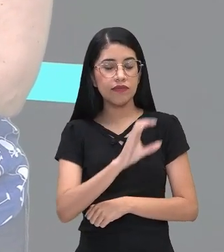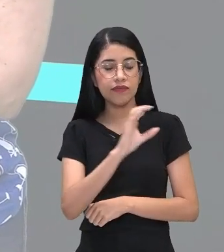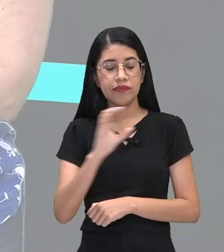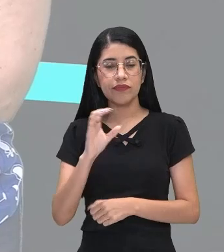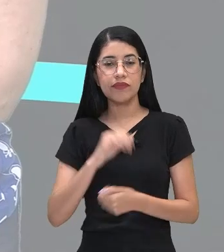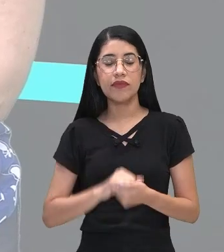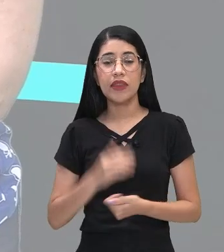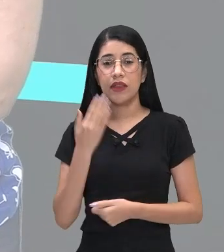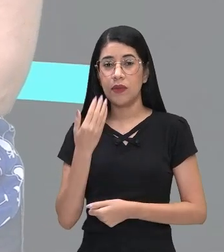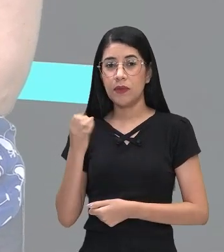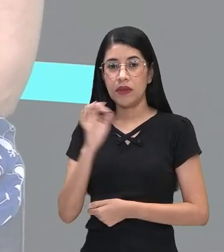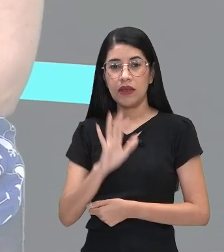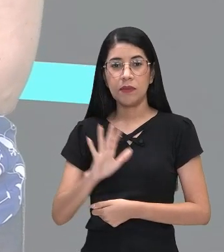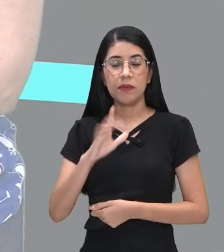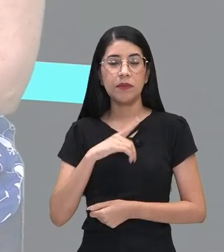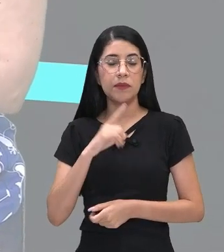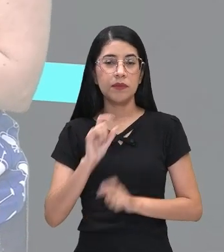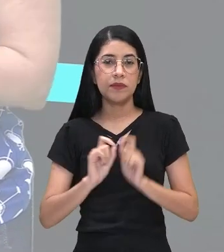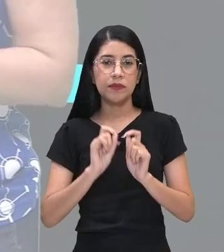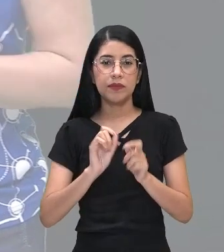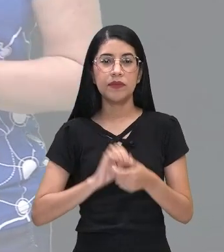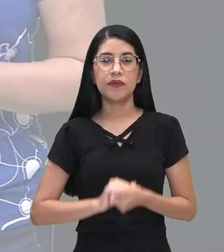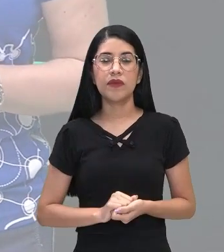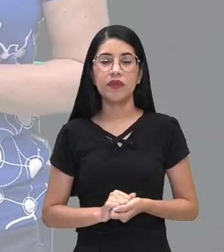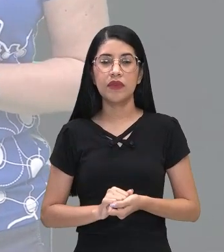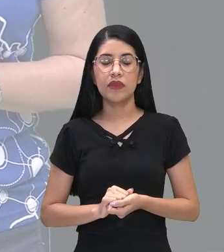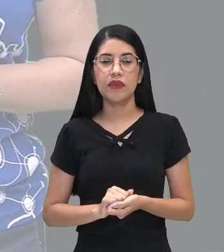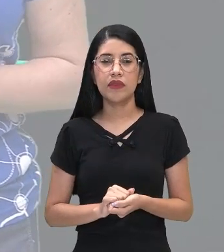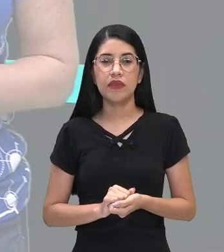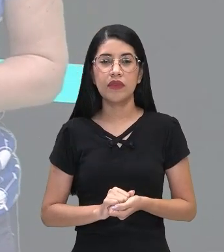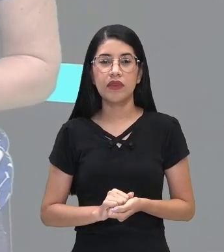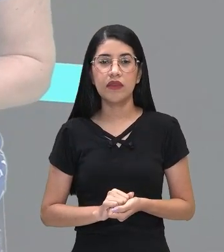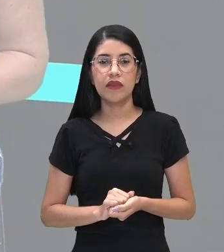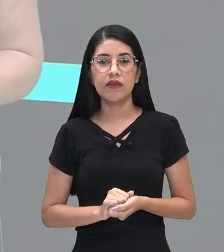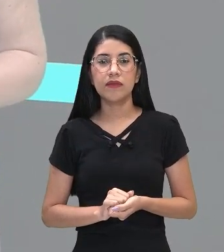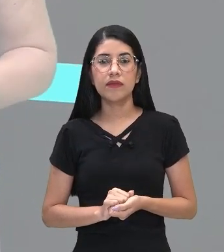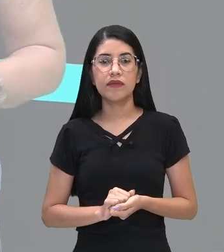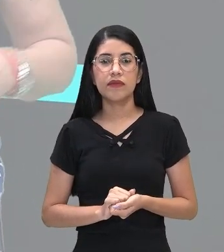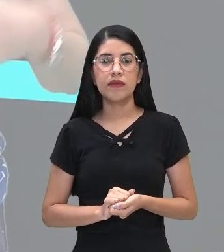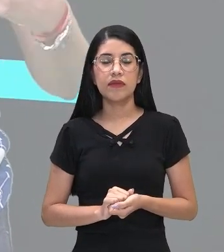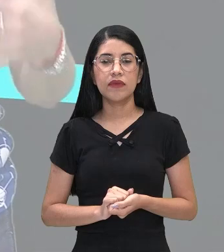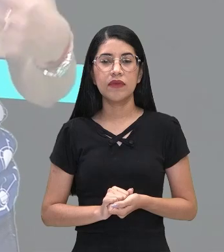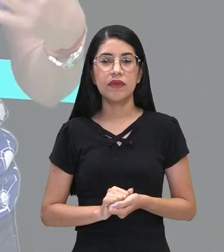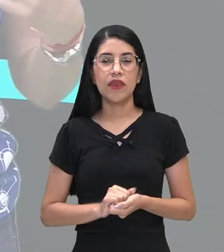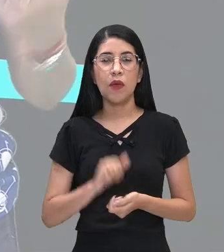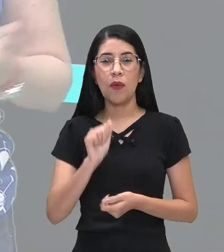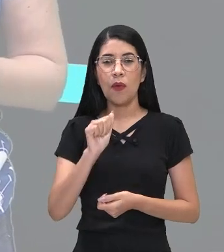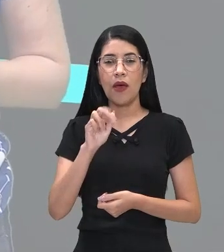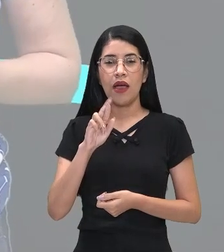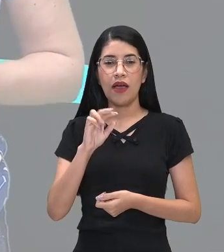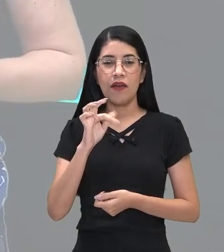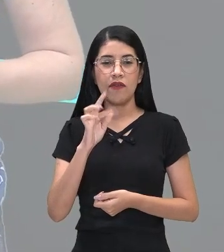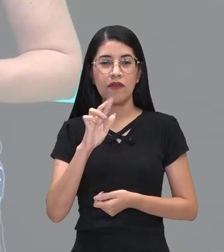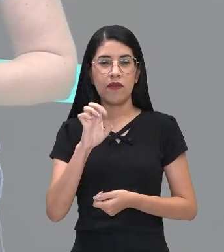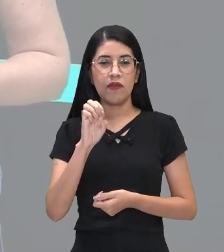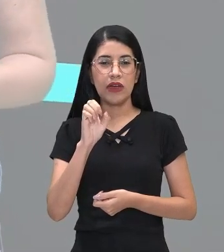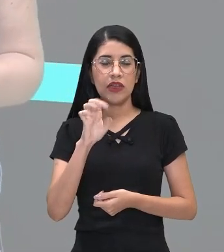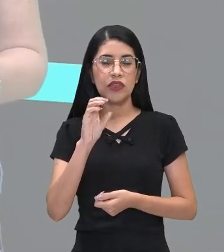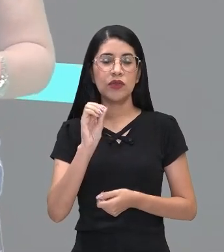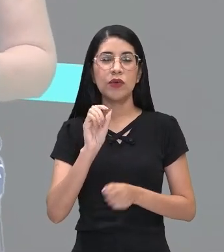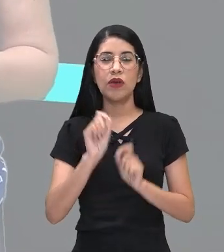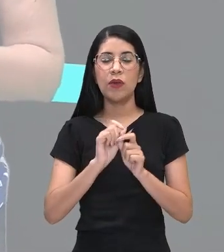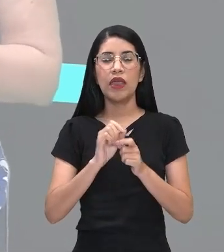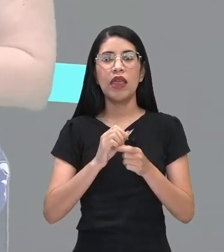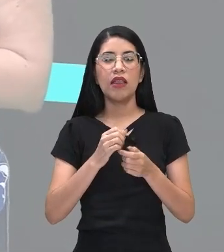temos uma imagem aqui, é um afresco, ou seja, ela foi feita em cimento